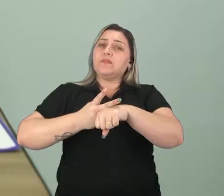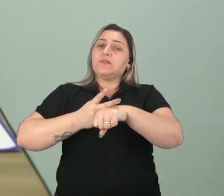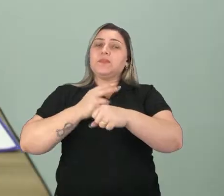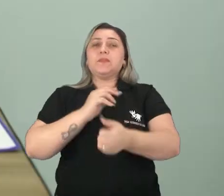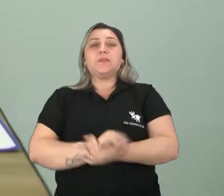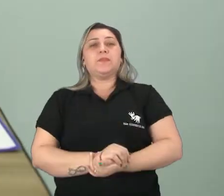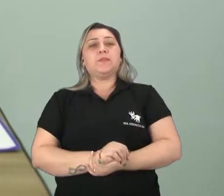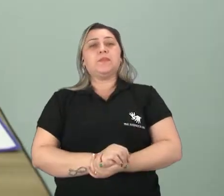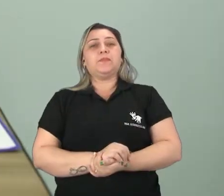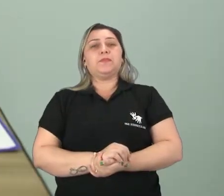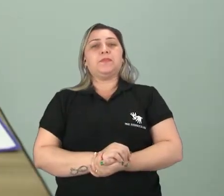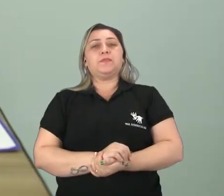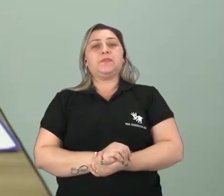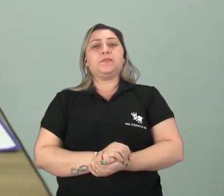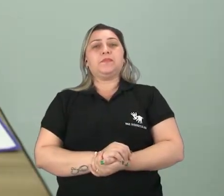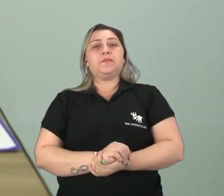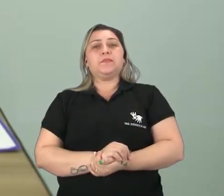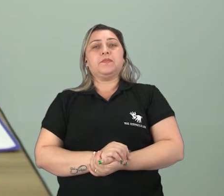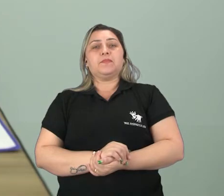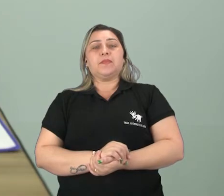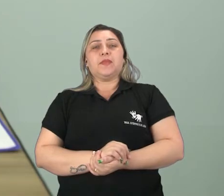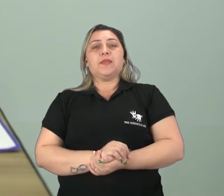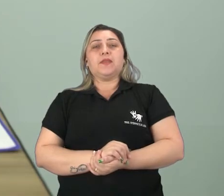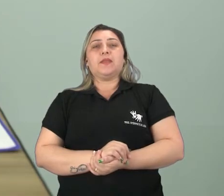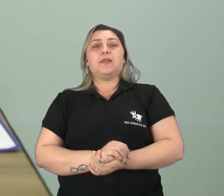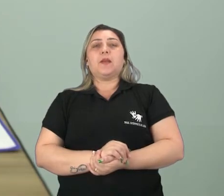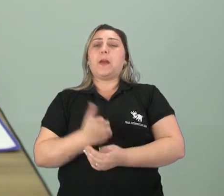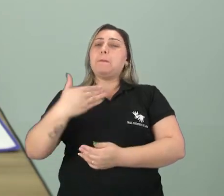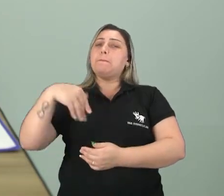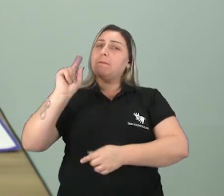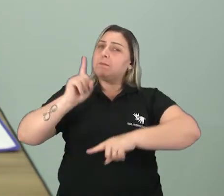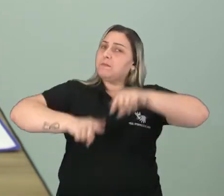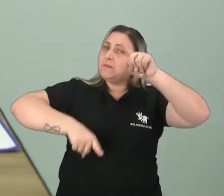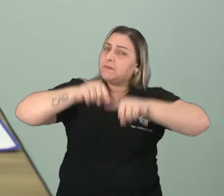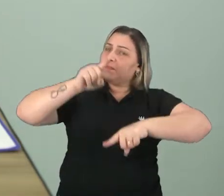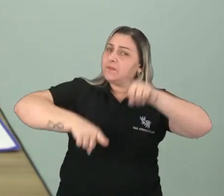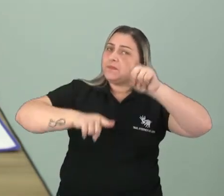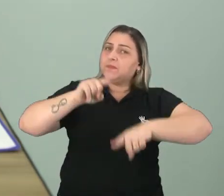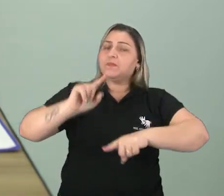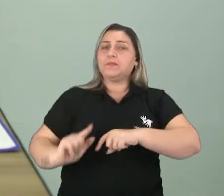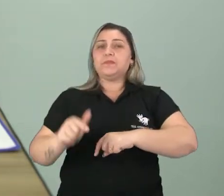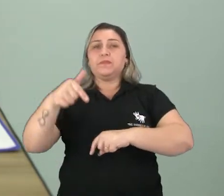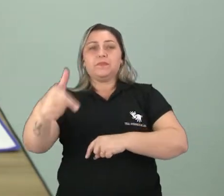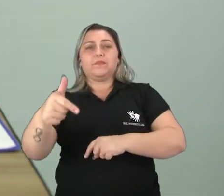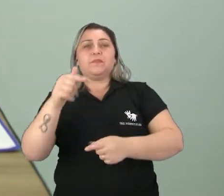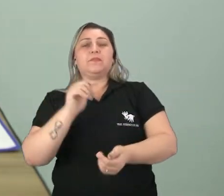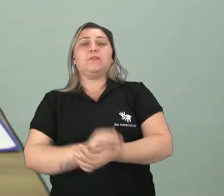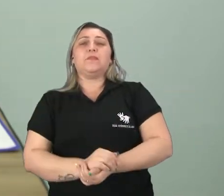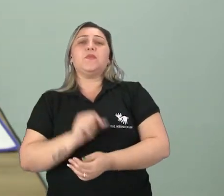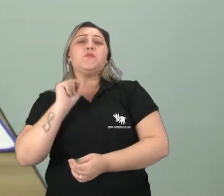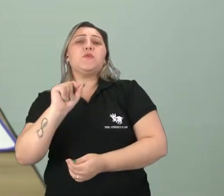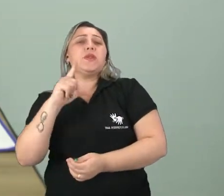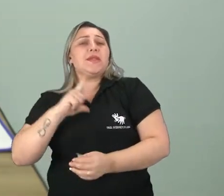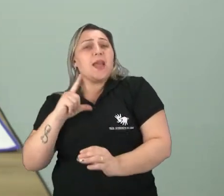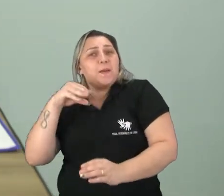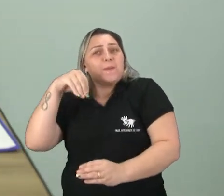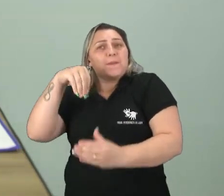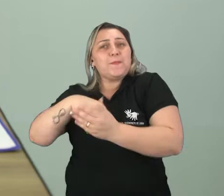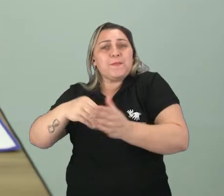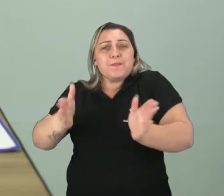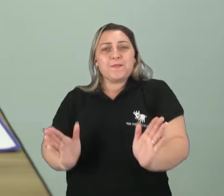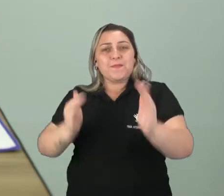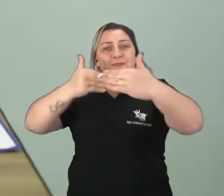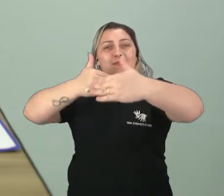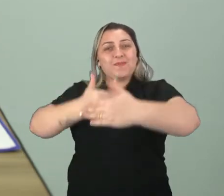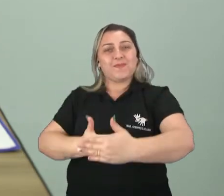seu filho vidro vamos lá para mais um objeto O que será que tem